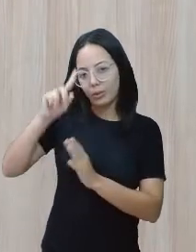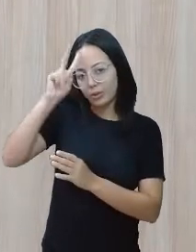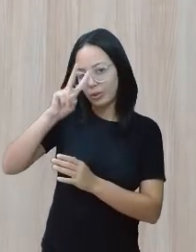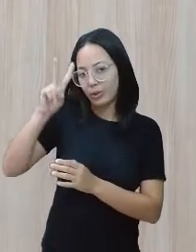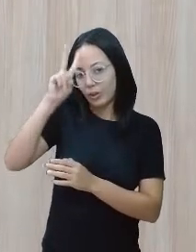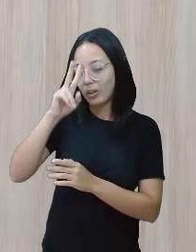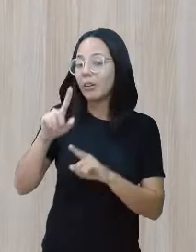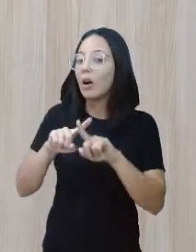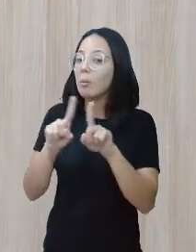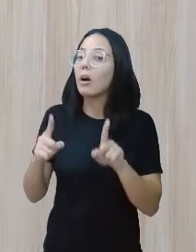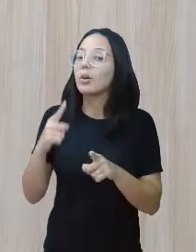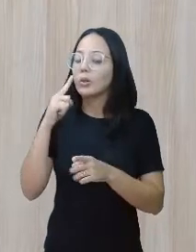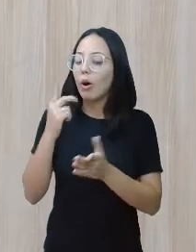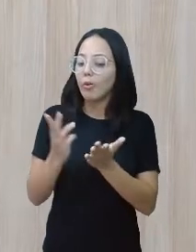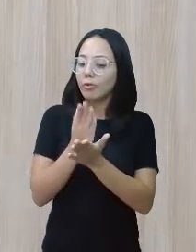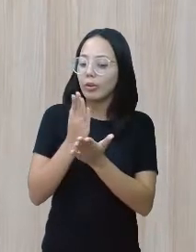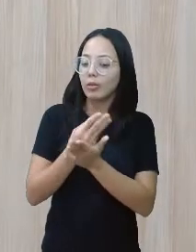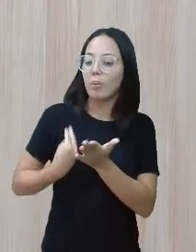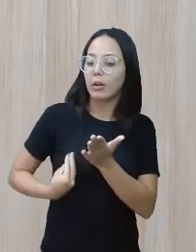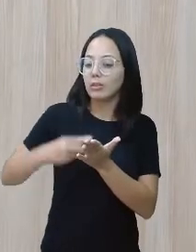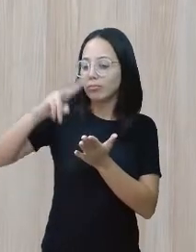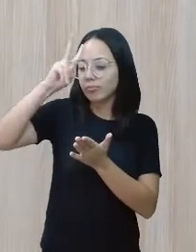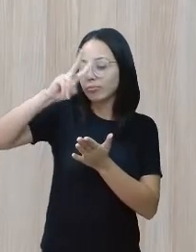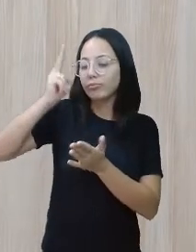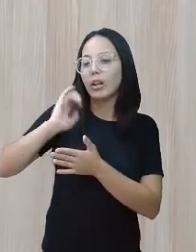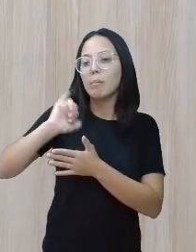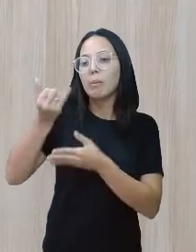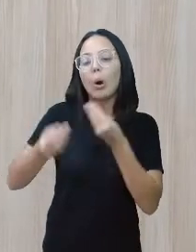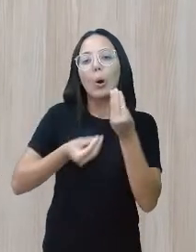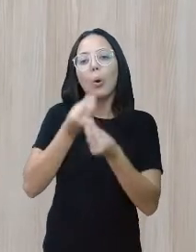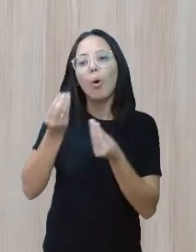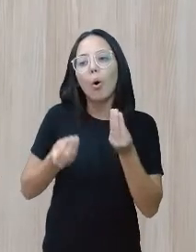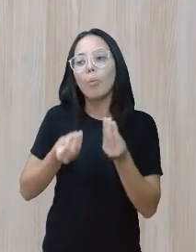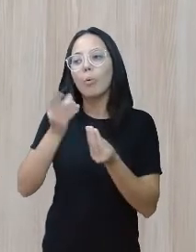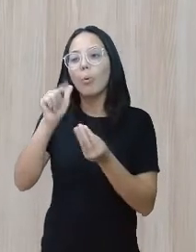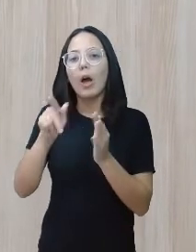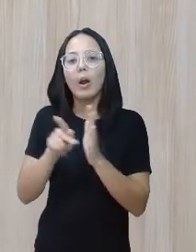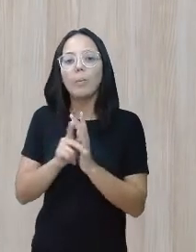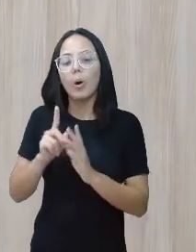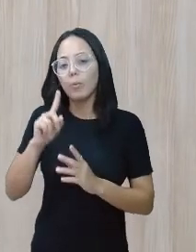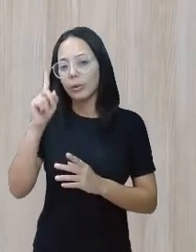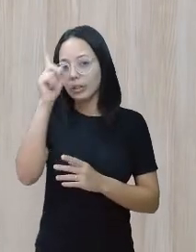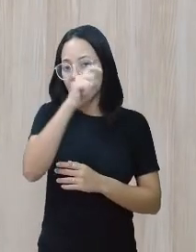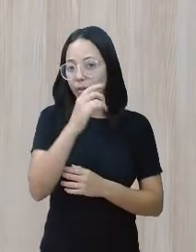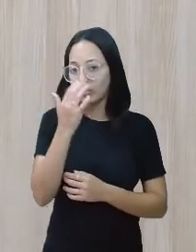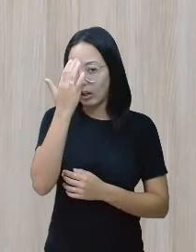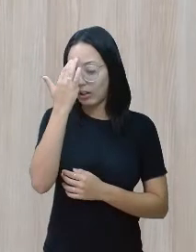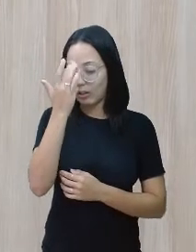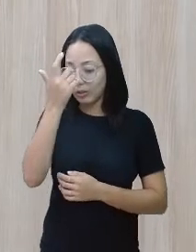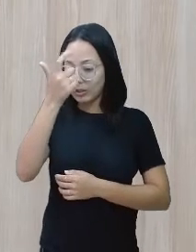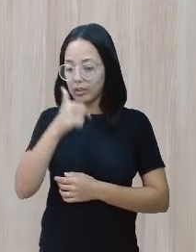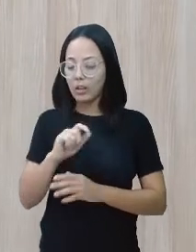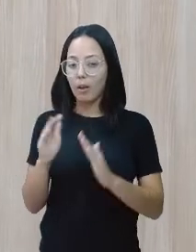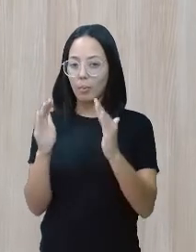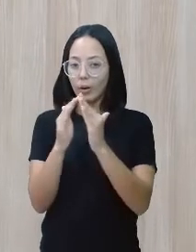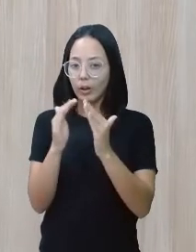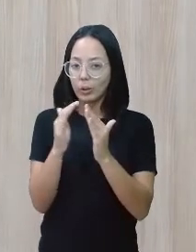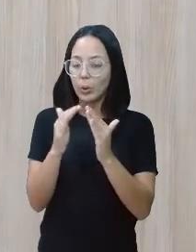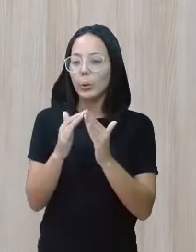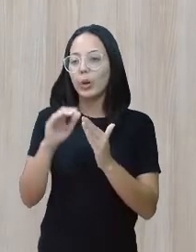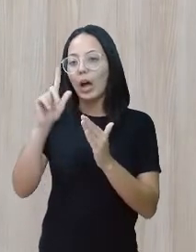diários. E nesses diários ela relatava como era a dificuldade de ser uma